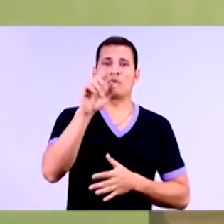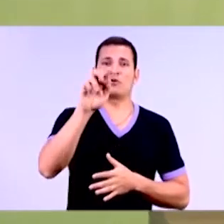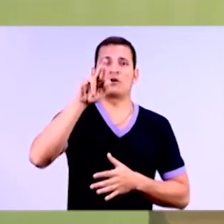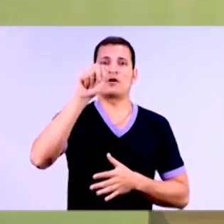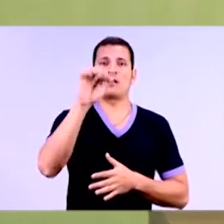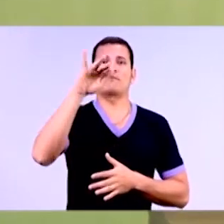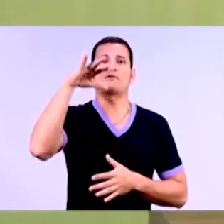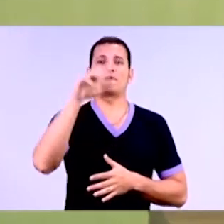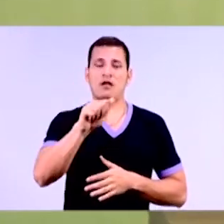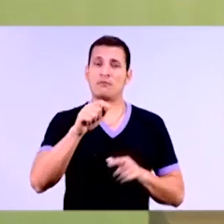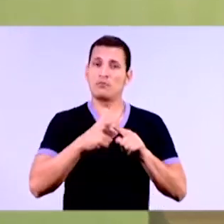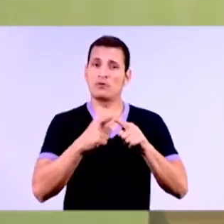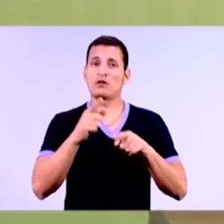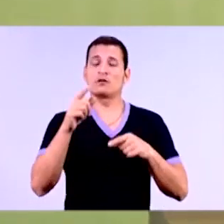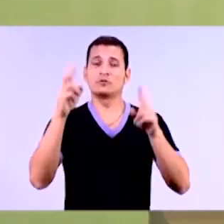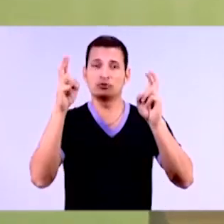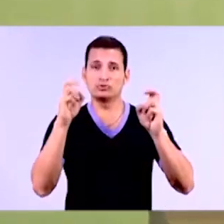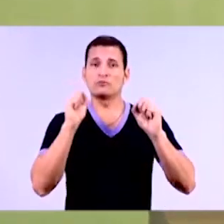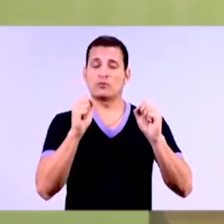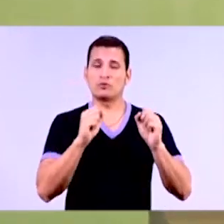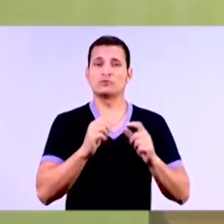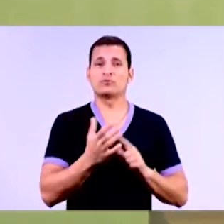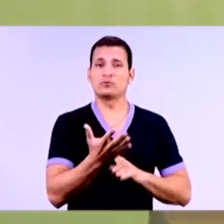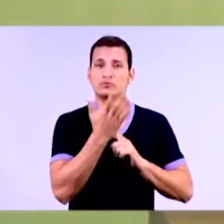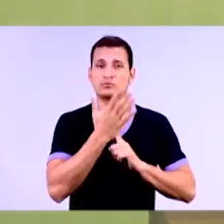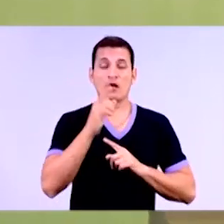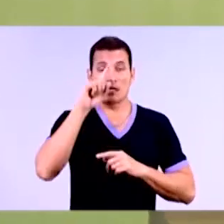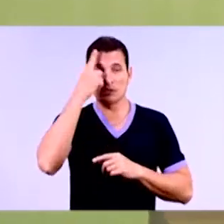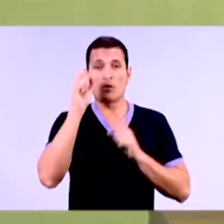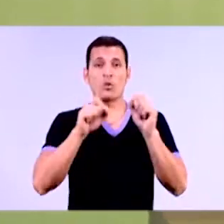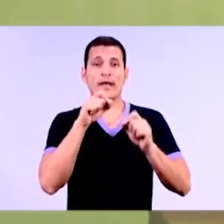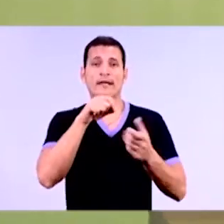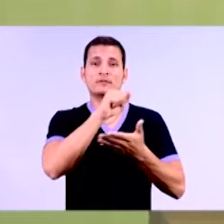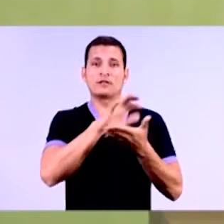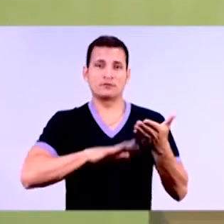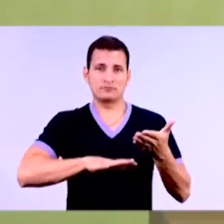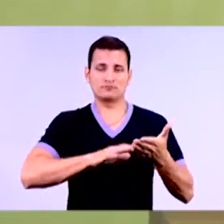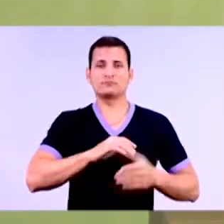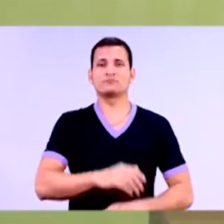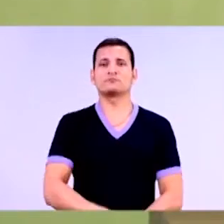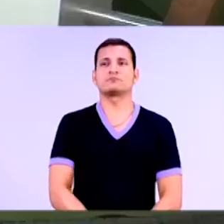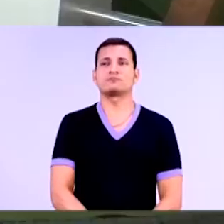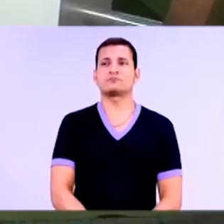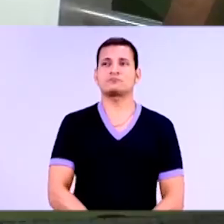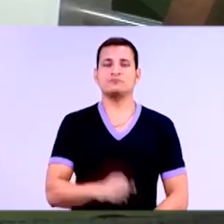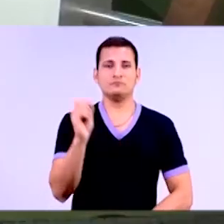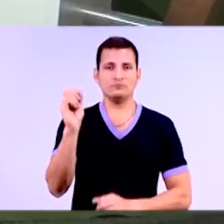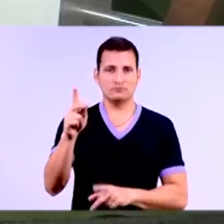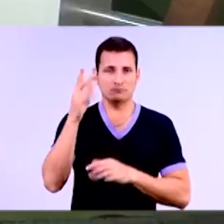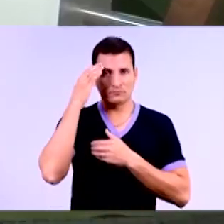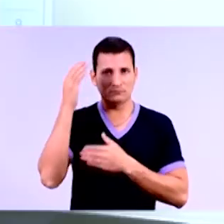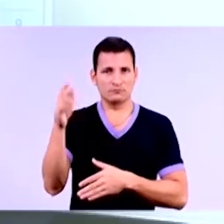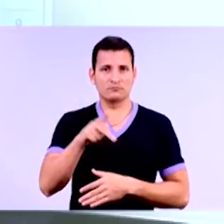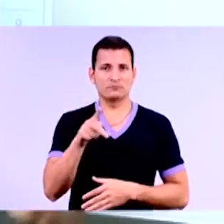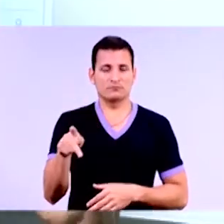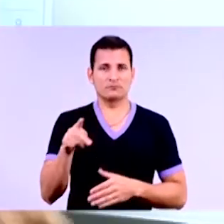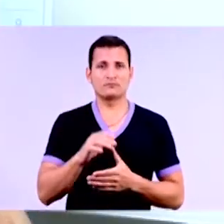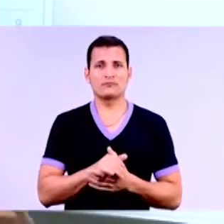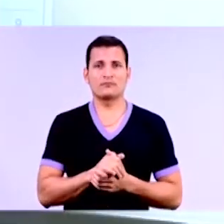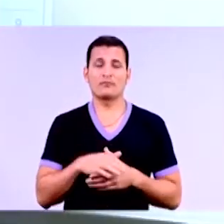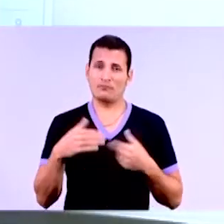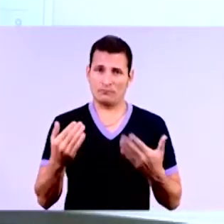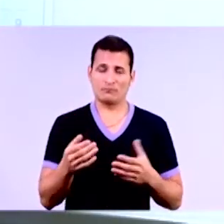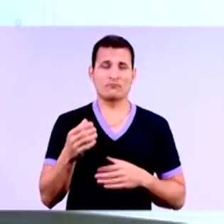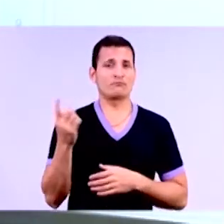o título pode nos dar a ideia do que vem a ser esse texto. Ok, obrigada, Leide. Então, como a